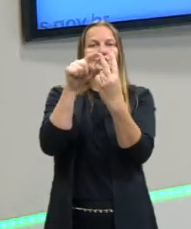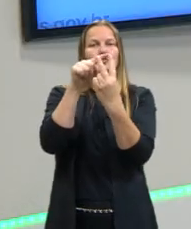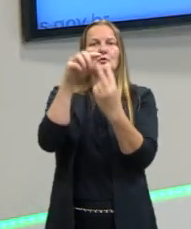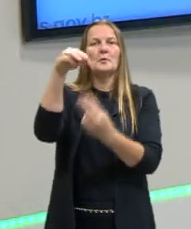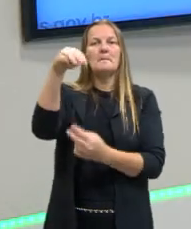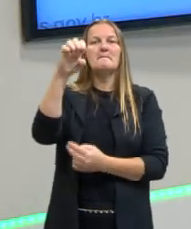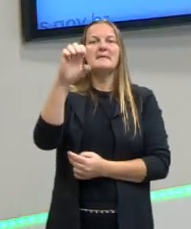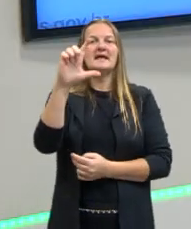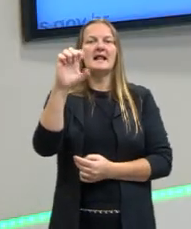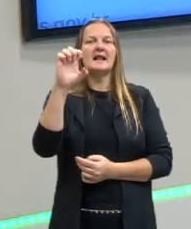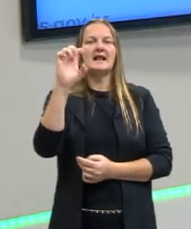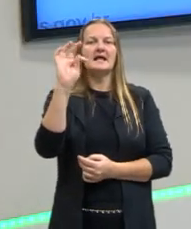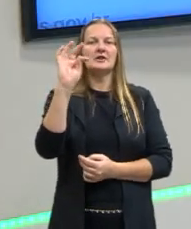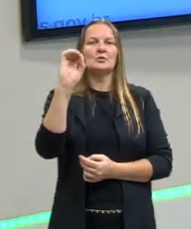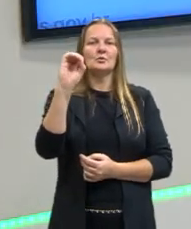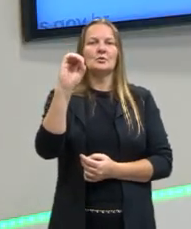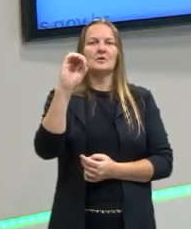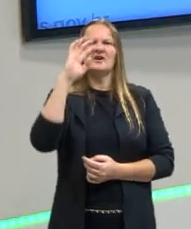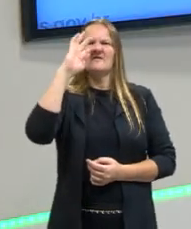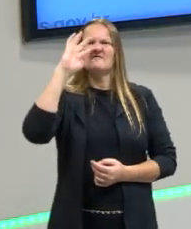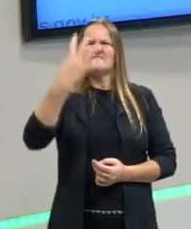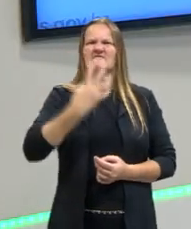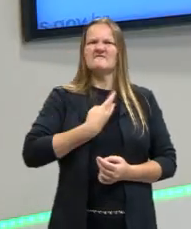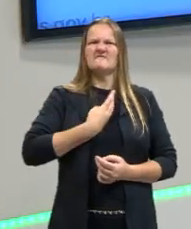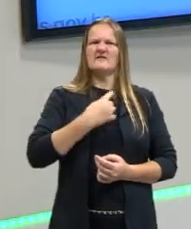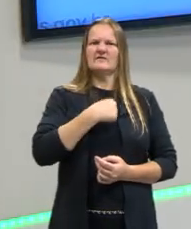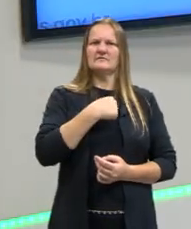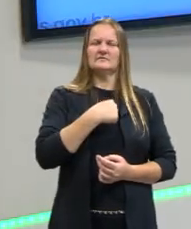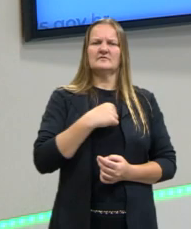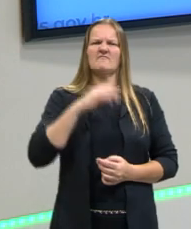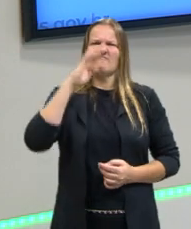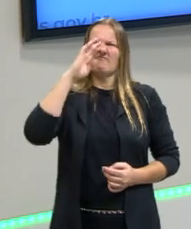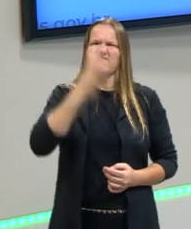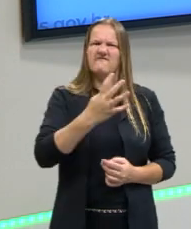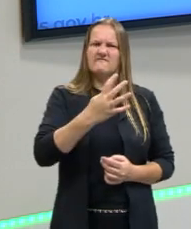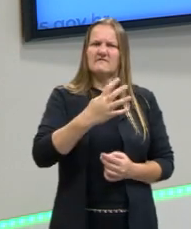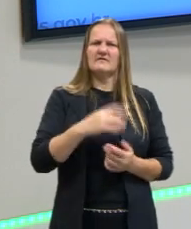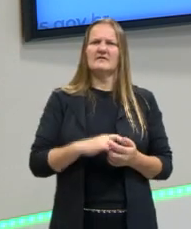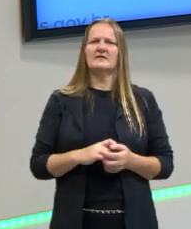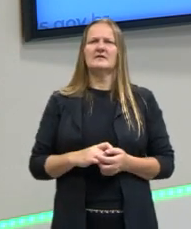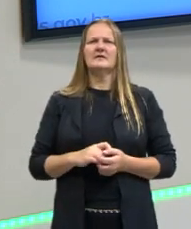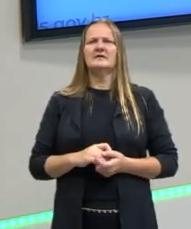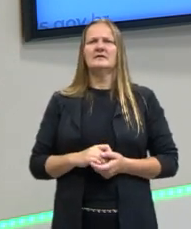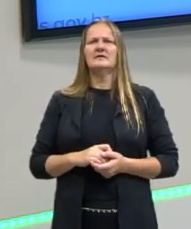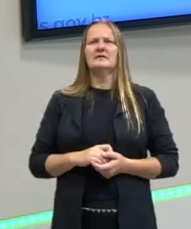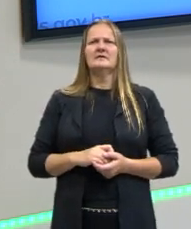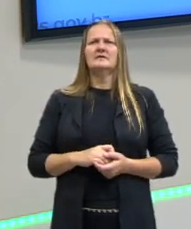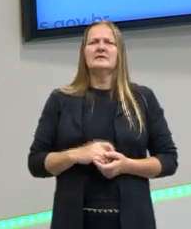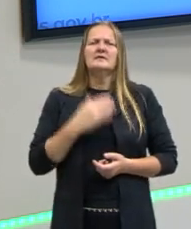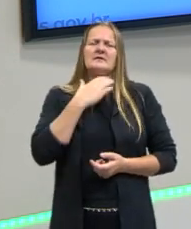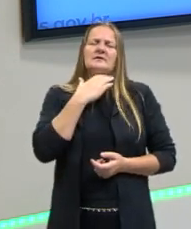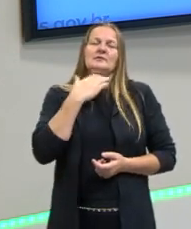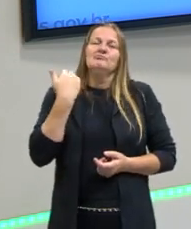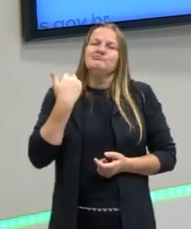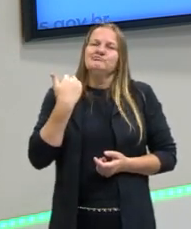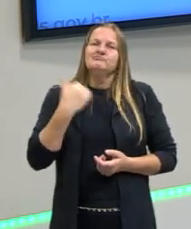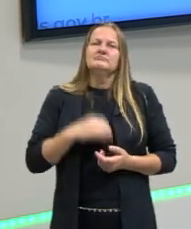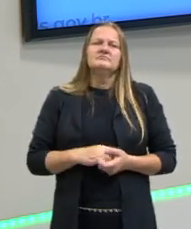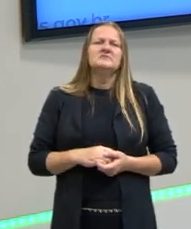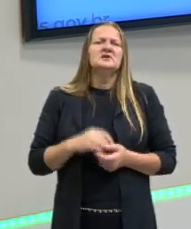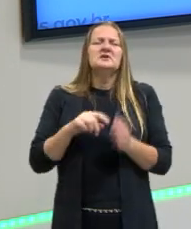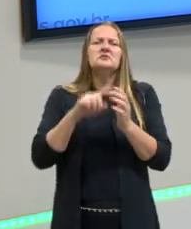esse é o meu neto que é um dos acusadores de Sócrates e Sócrates aqui no seu leito de morte ele nem questiona